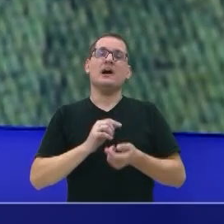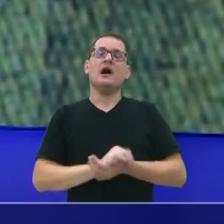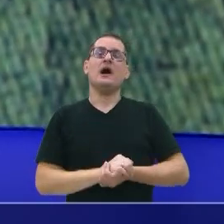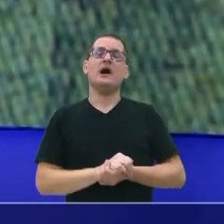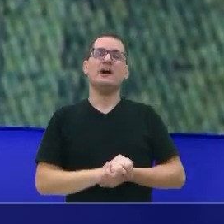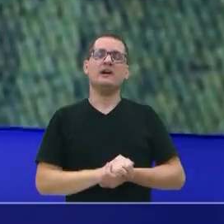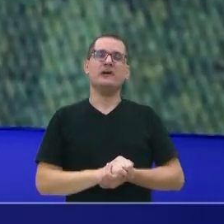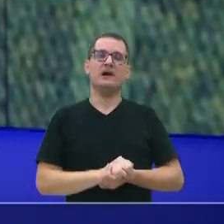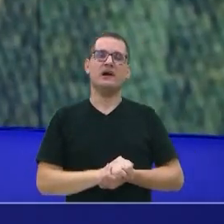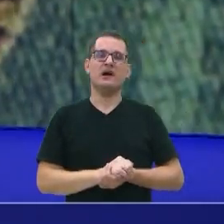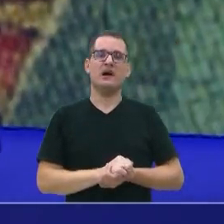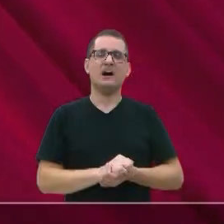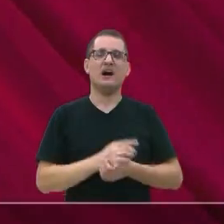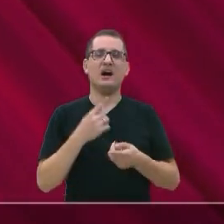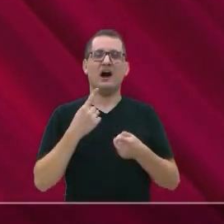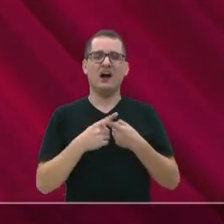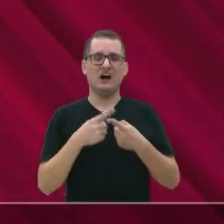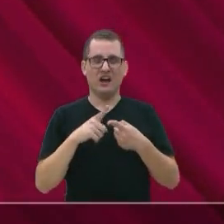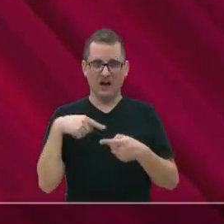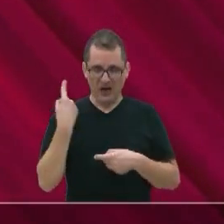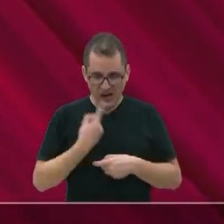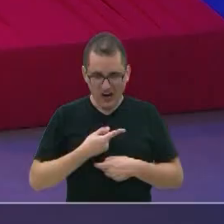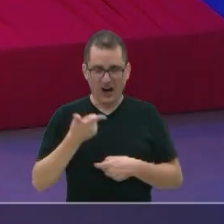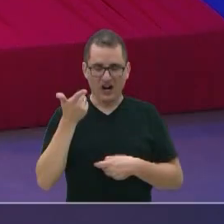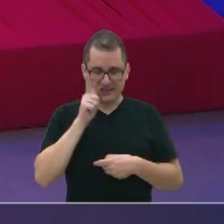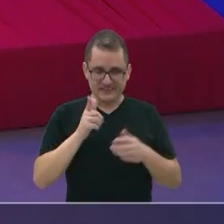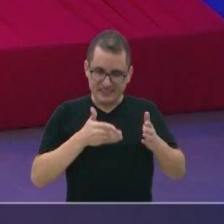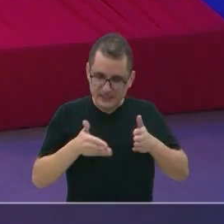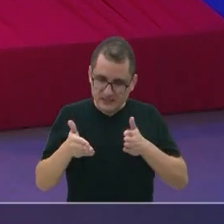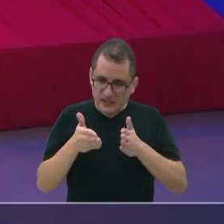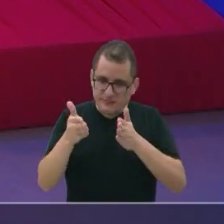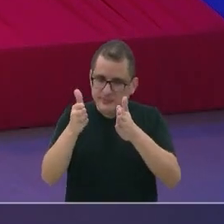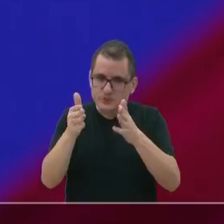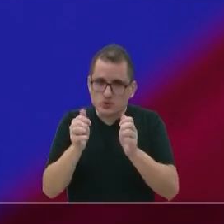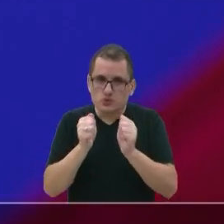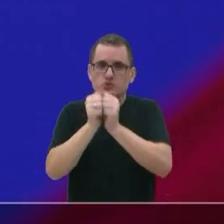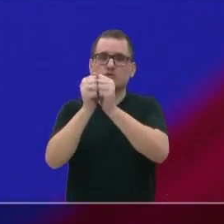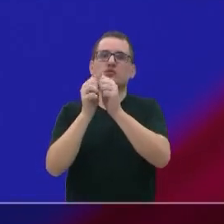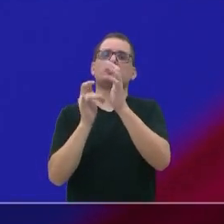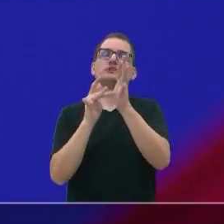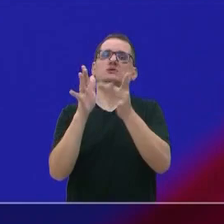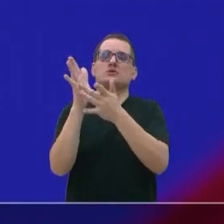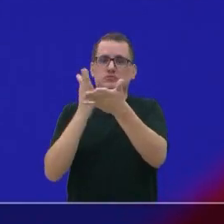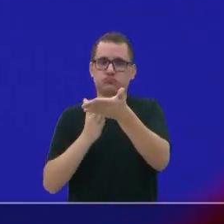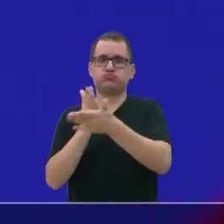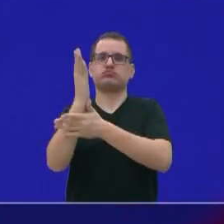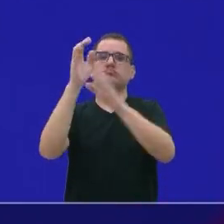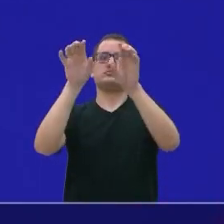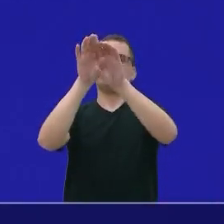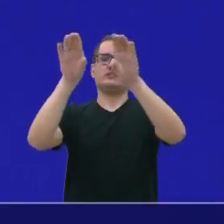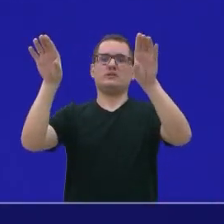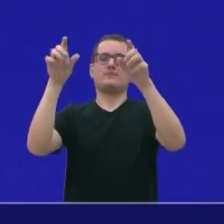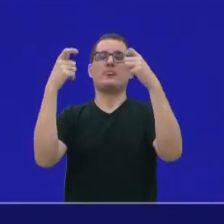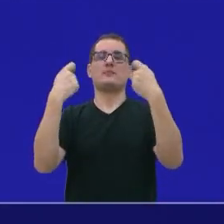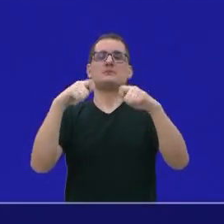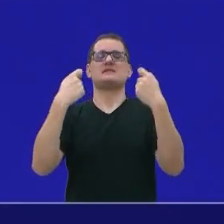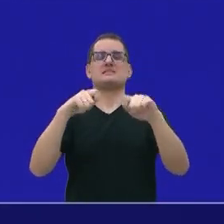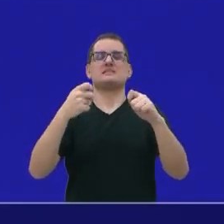Porque para que a gente possa caminhar com Ele e para Ele, existem